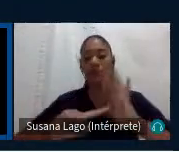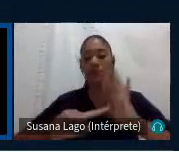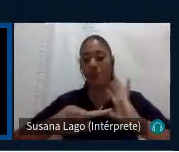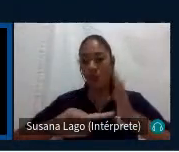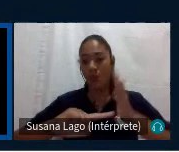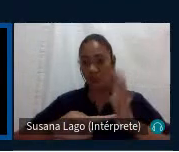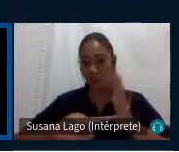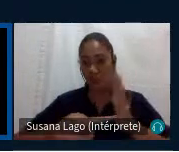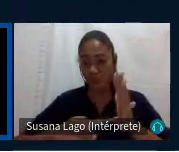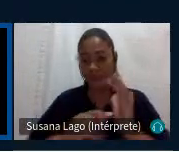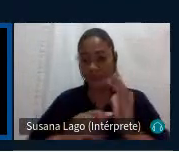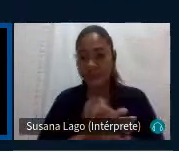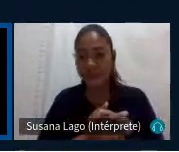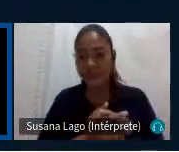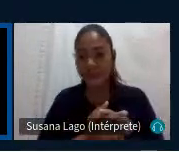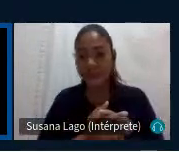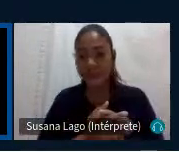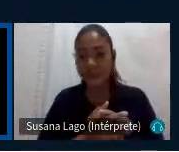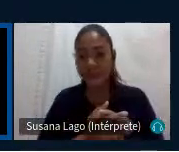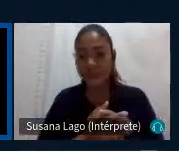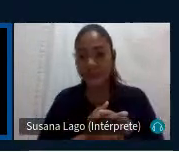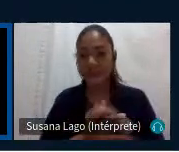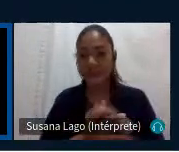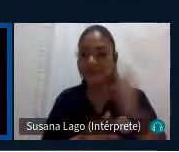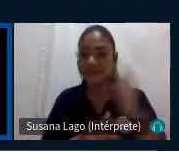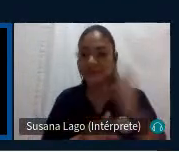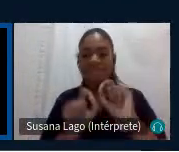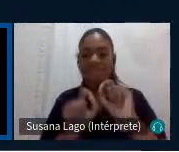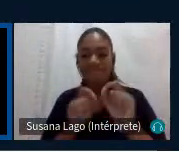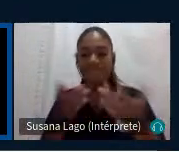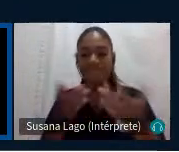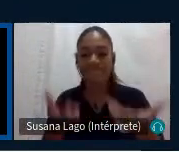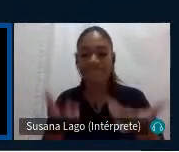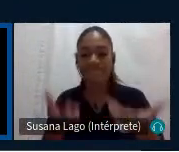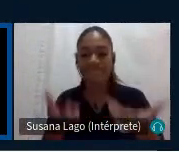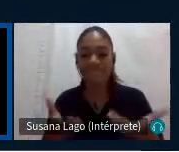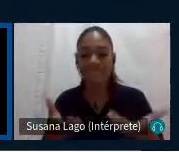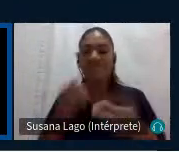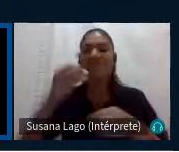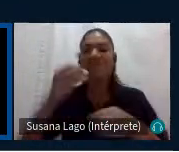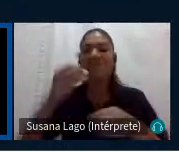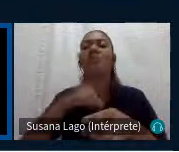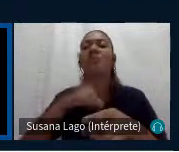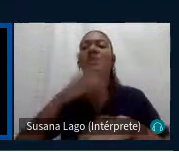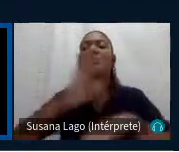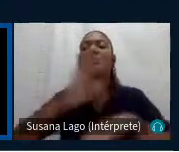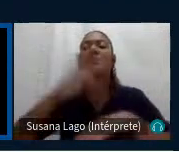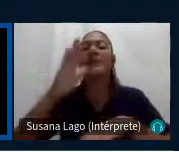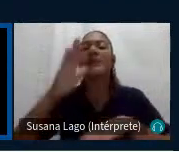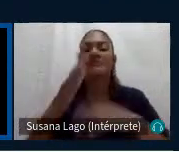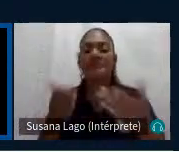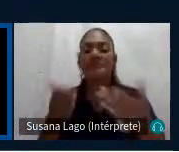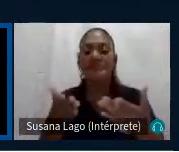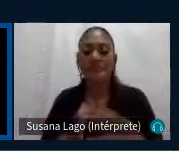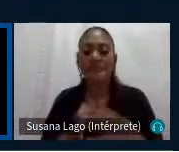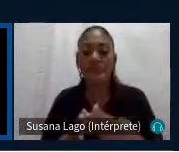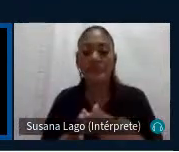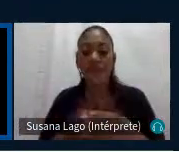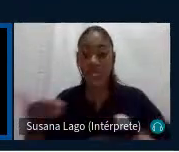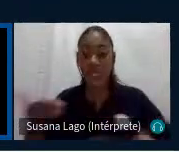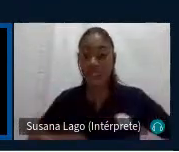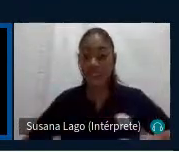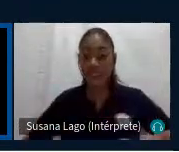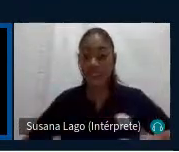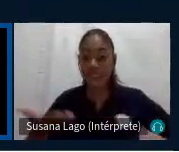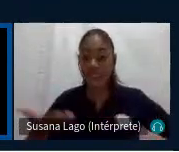aí você pensa comigo, pô, o que pode ter mais no motor, além do motor? O servomotor, ele é diferente. Ele